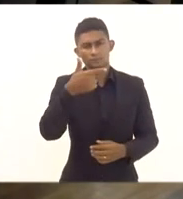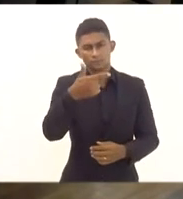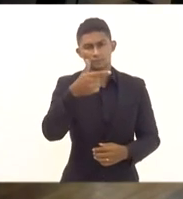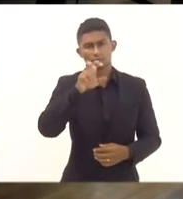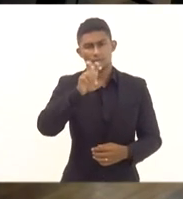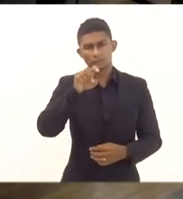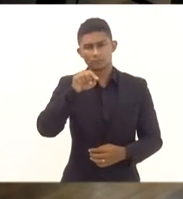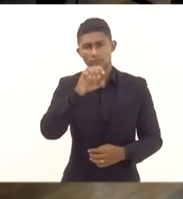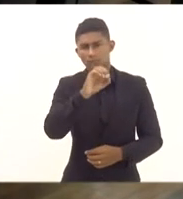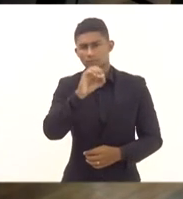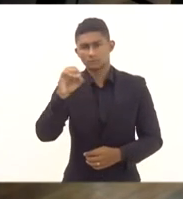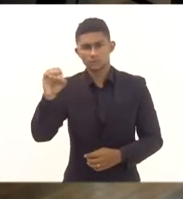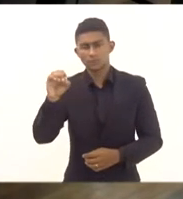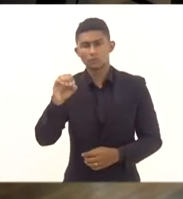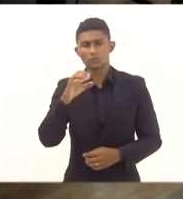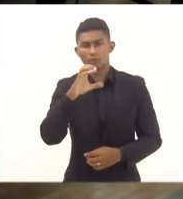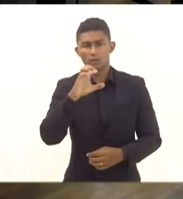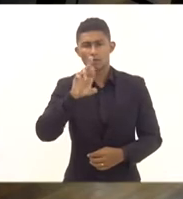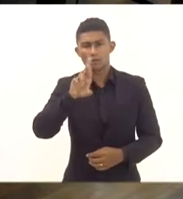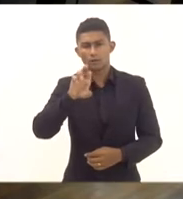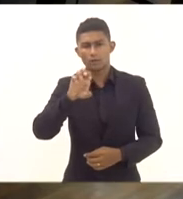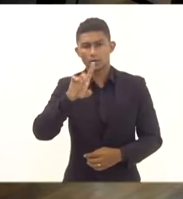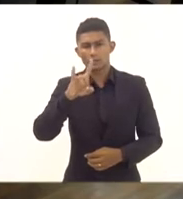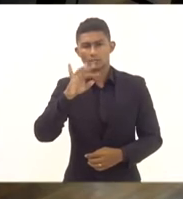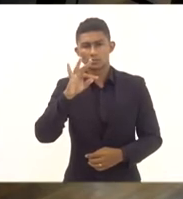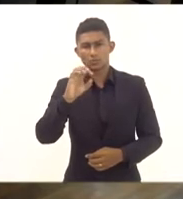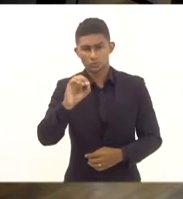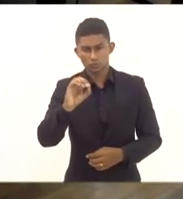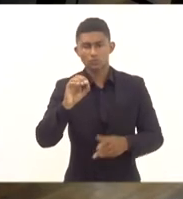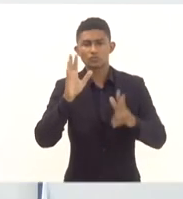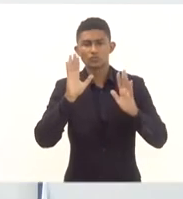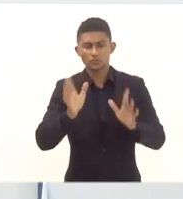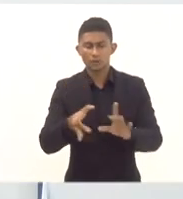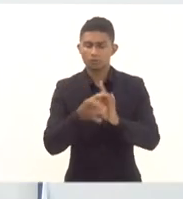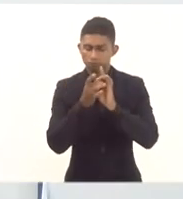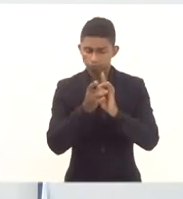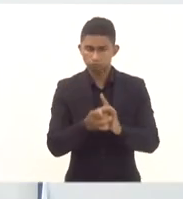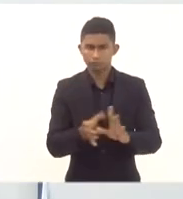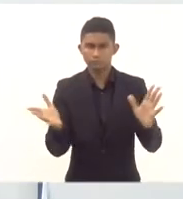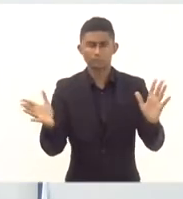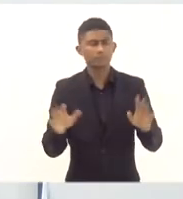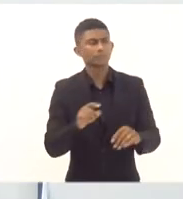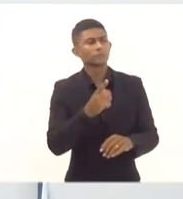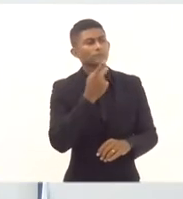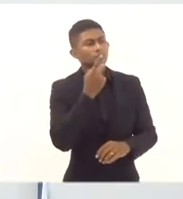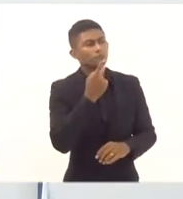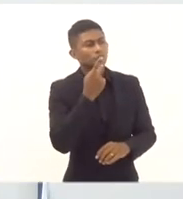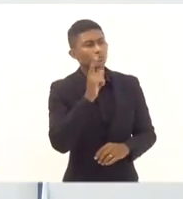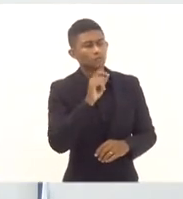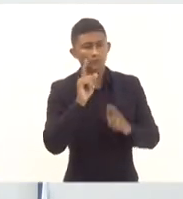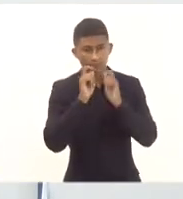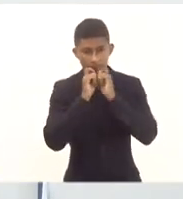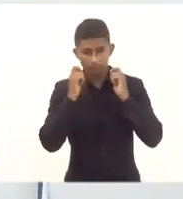de crédito foram liberados também já nos disse não